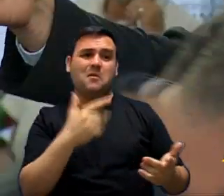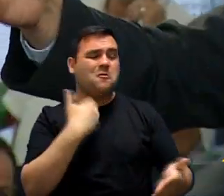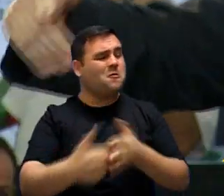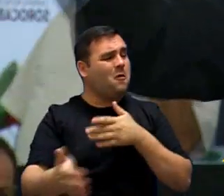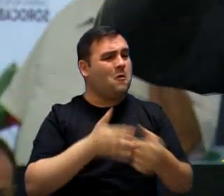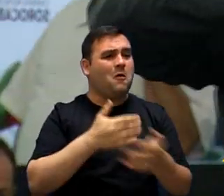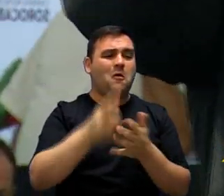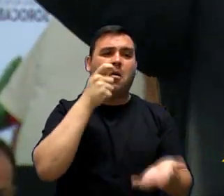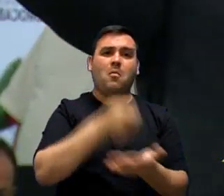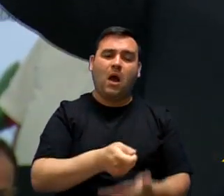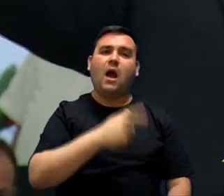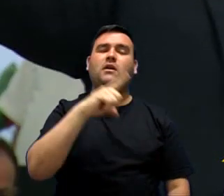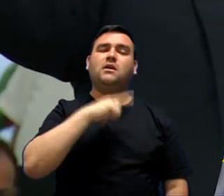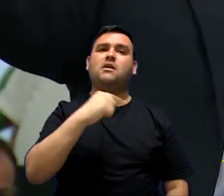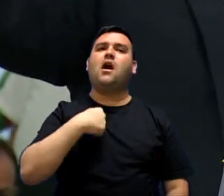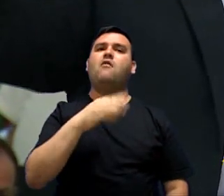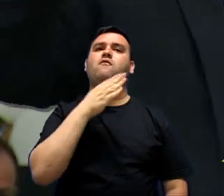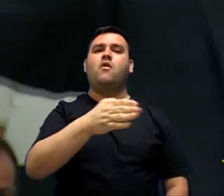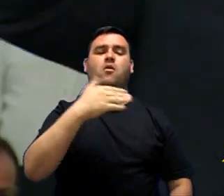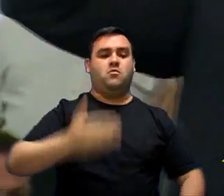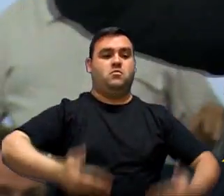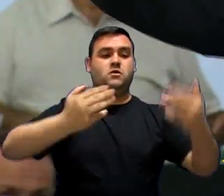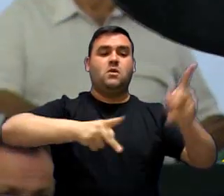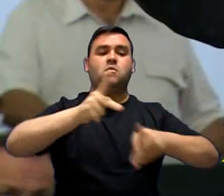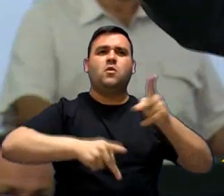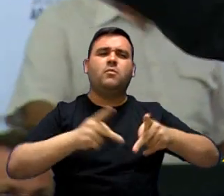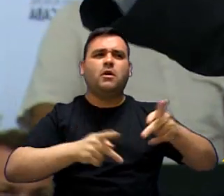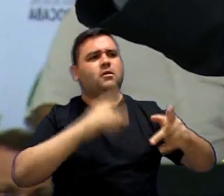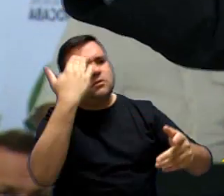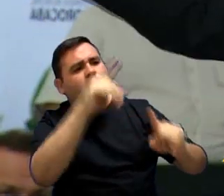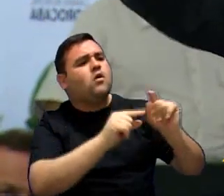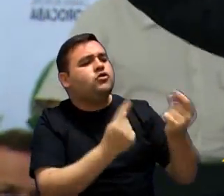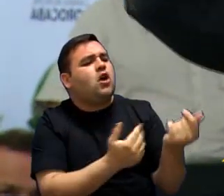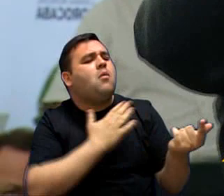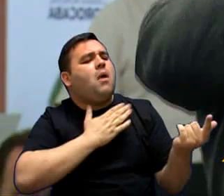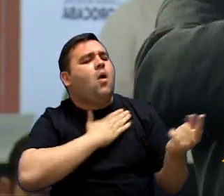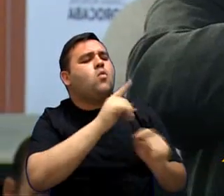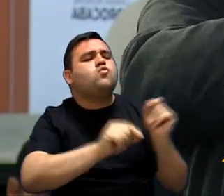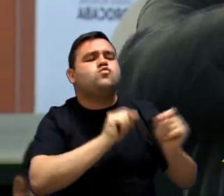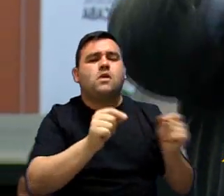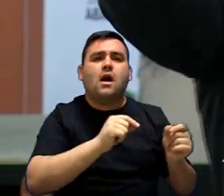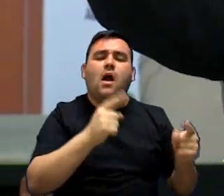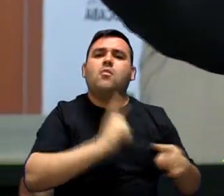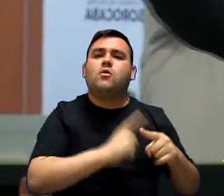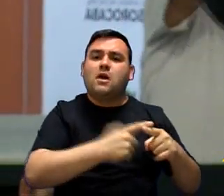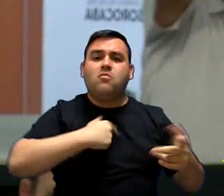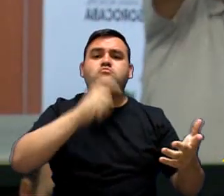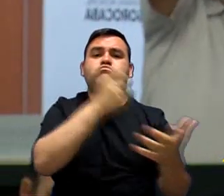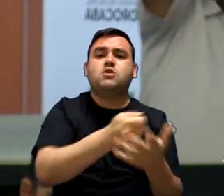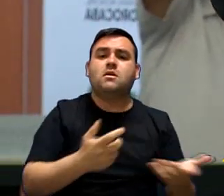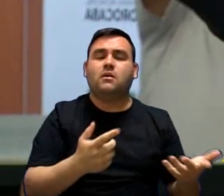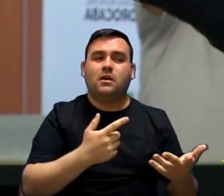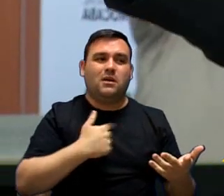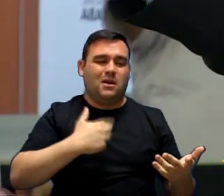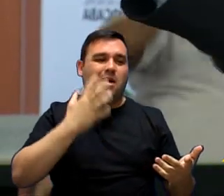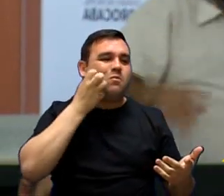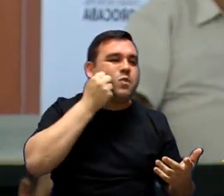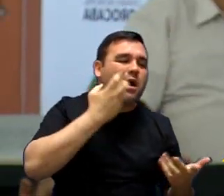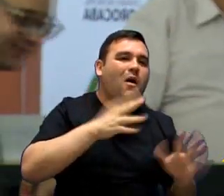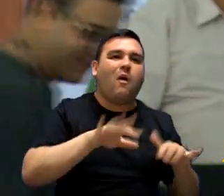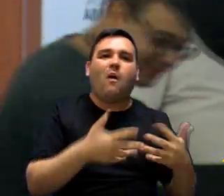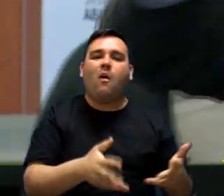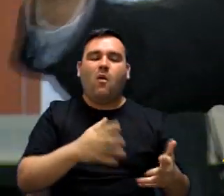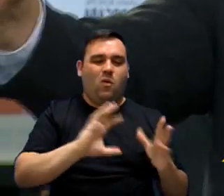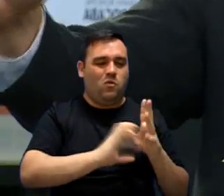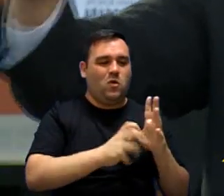que for. Então eu vou lá no Ministério Público saber o que fizeram com o meu dinheiro. Porque eu entrei aqui pelo povo. Não foi nenhum padrinho de partido, não